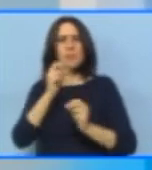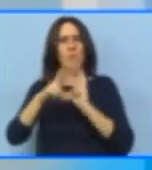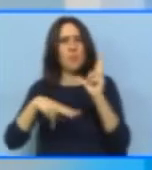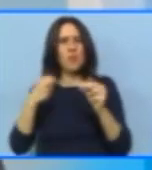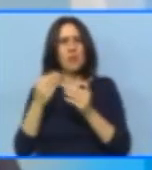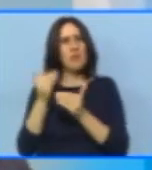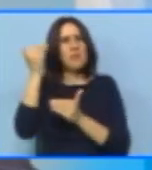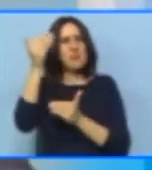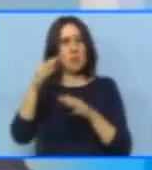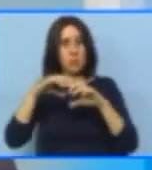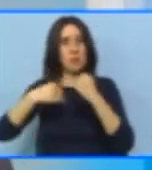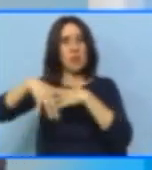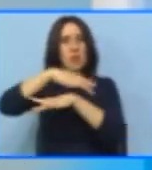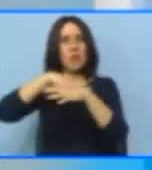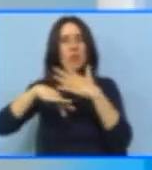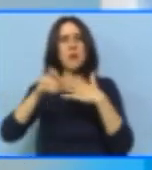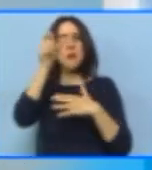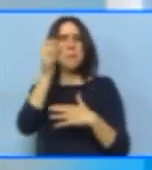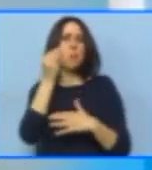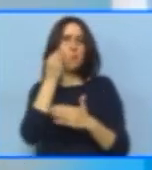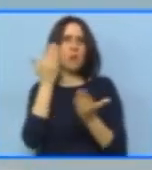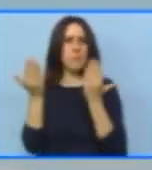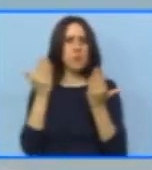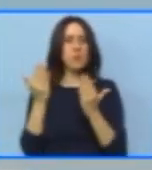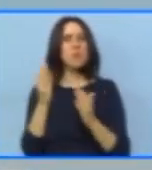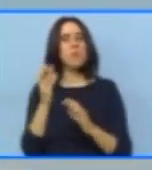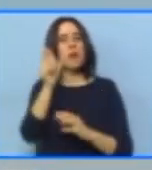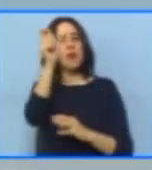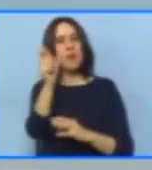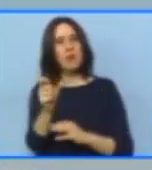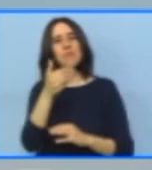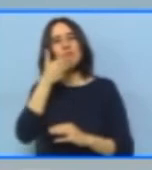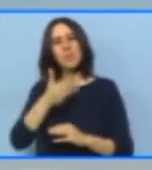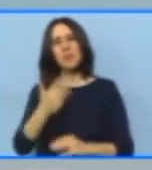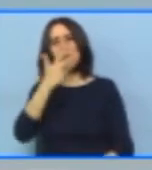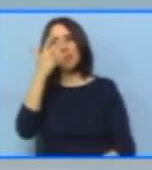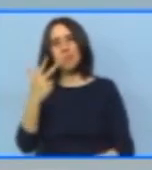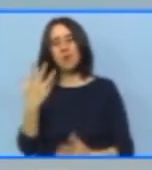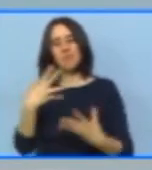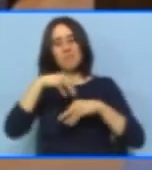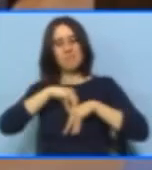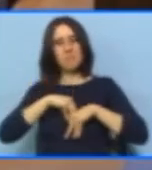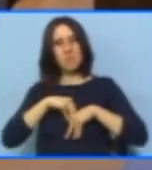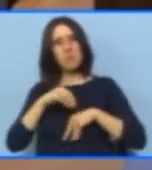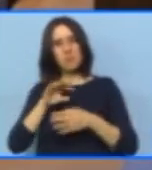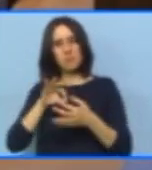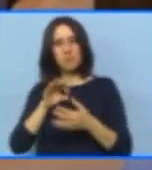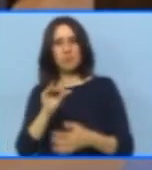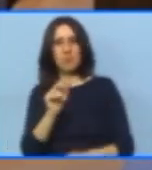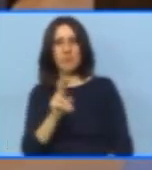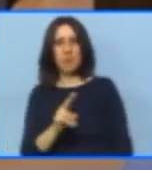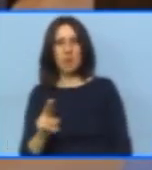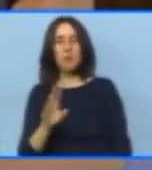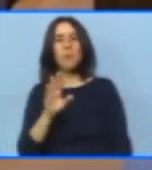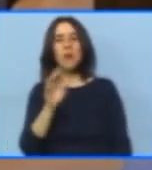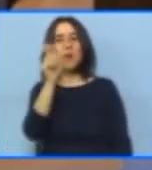sociedades avançadas, com todos os seus paradoxos, e ele traz toda essa sua experiência para o Vaticano. Agora, dar a